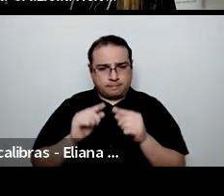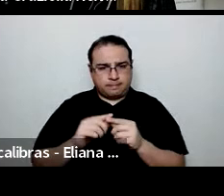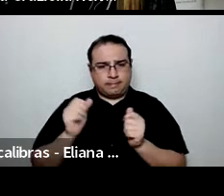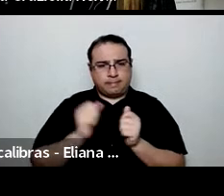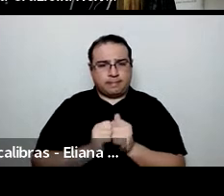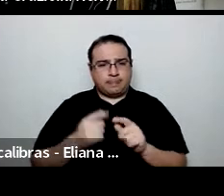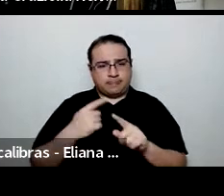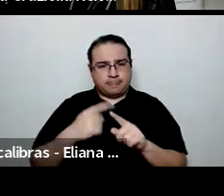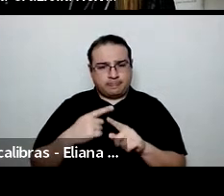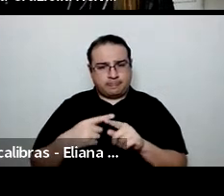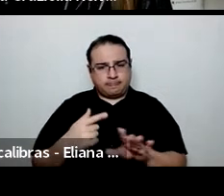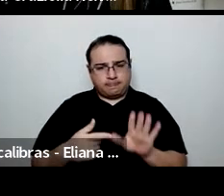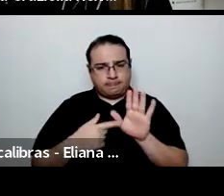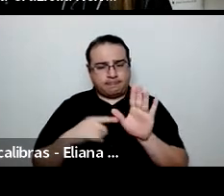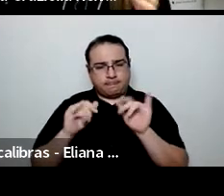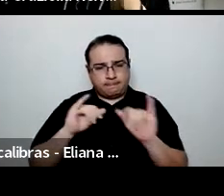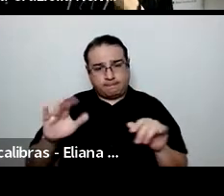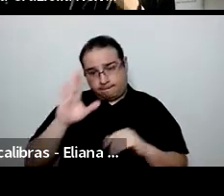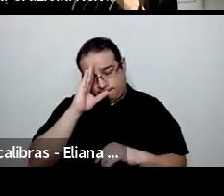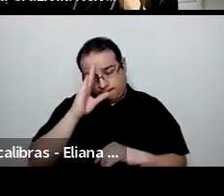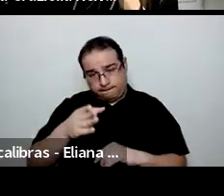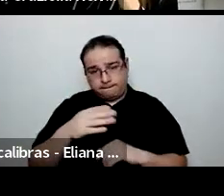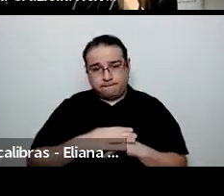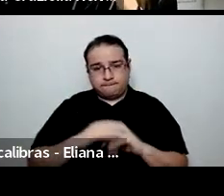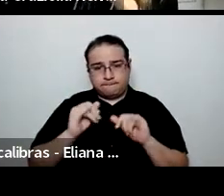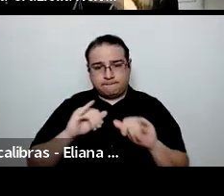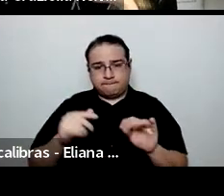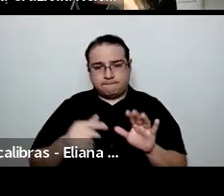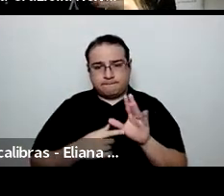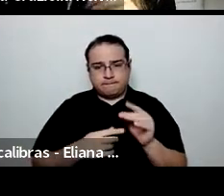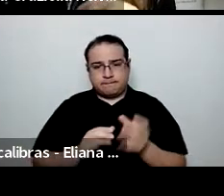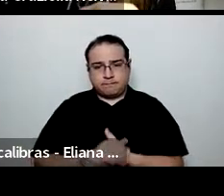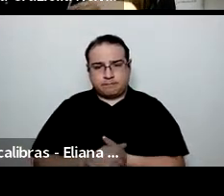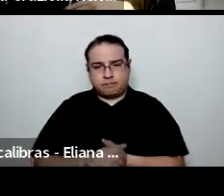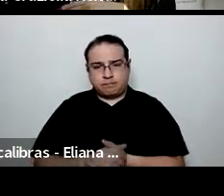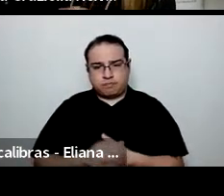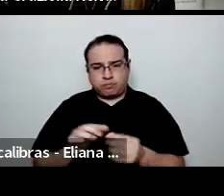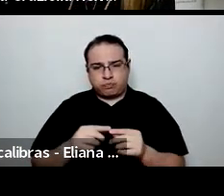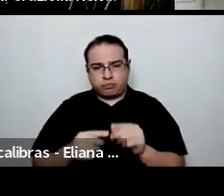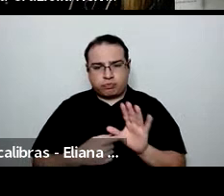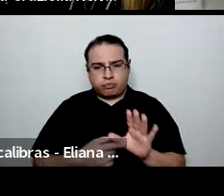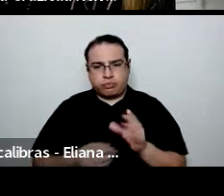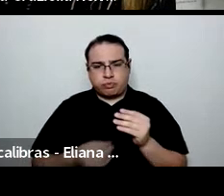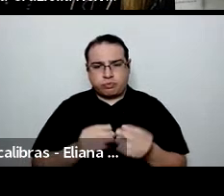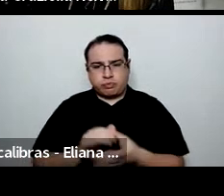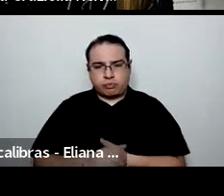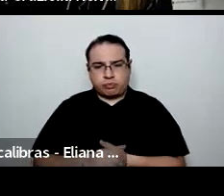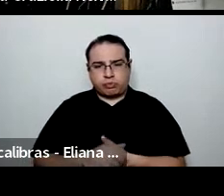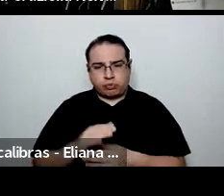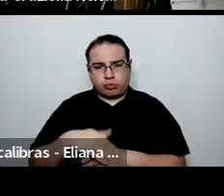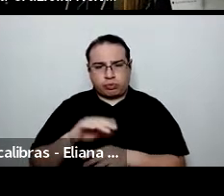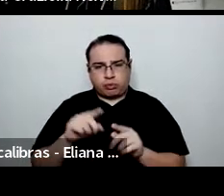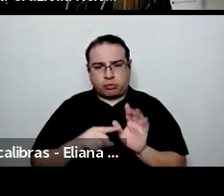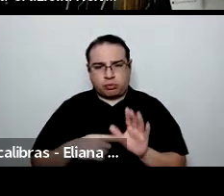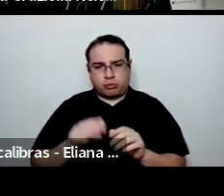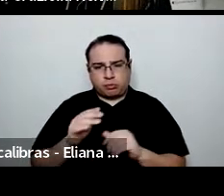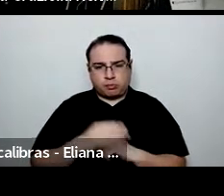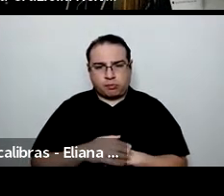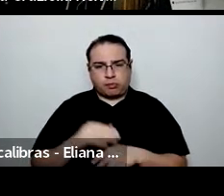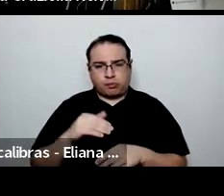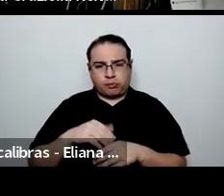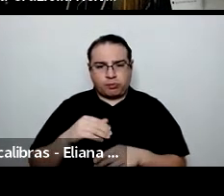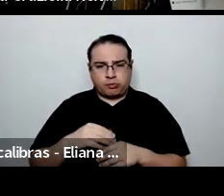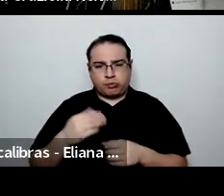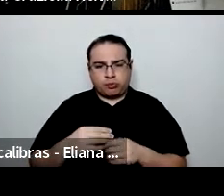e em proveito em benefício direto de um candidato aqui candidata é da majoritária nas eleições